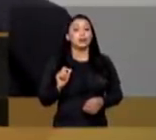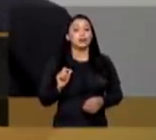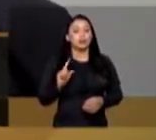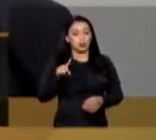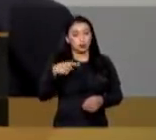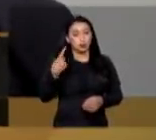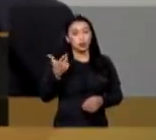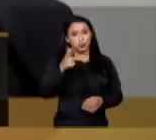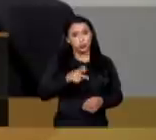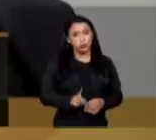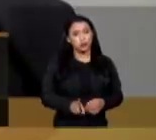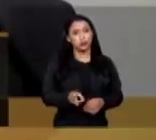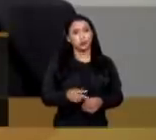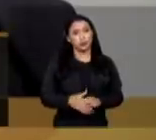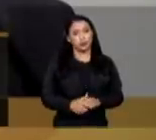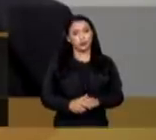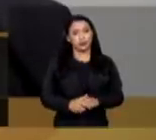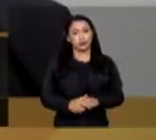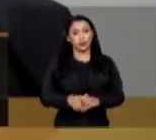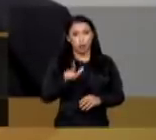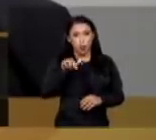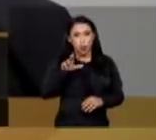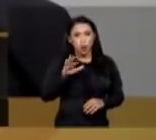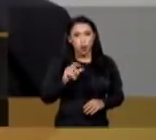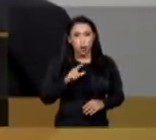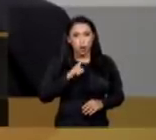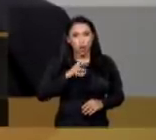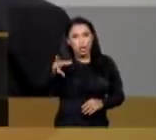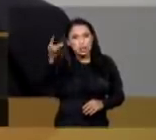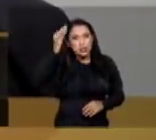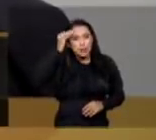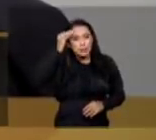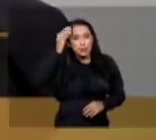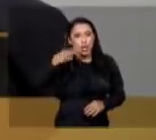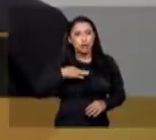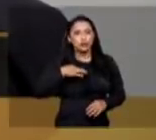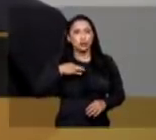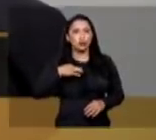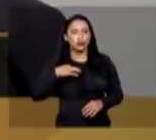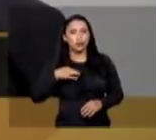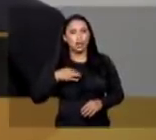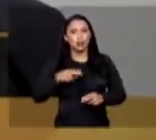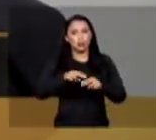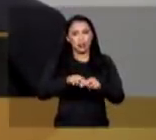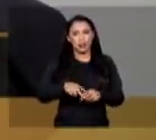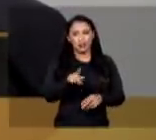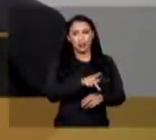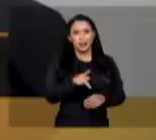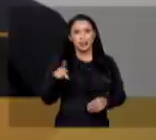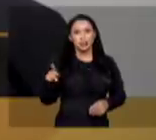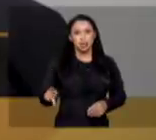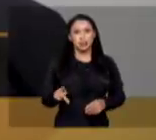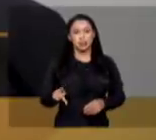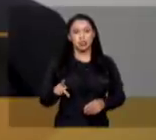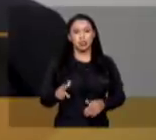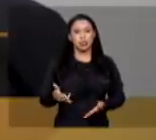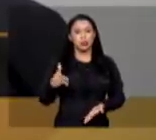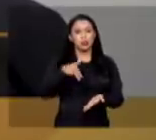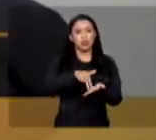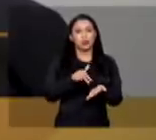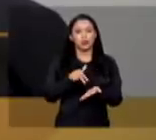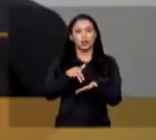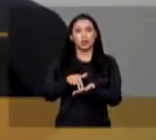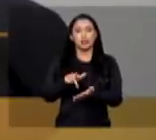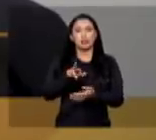à frente. Plenário julga recurso que trata da decisão monocrática que declarou incompetência da 13ª Vara Federal de Curitiba